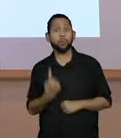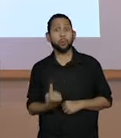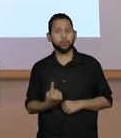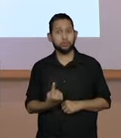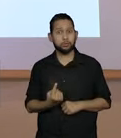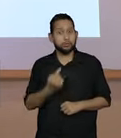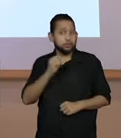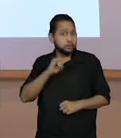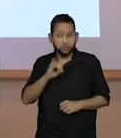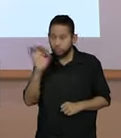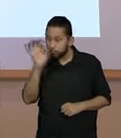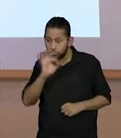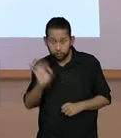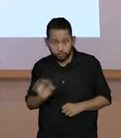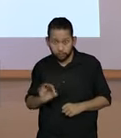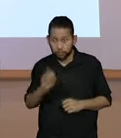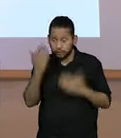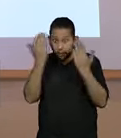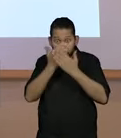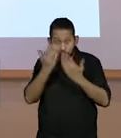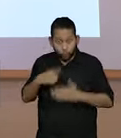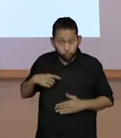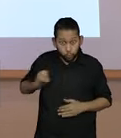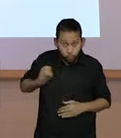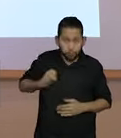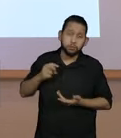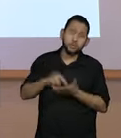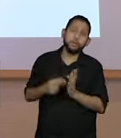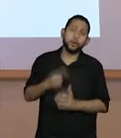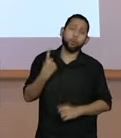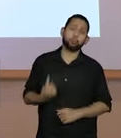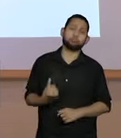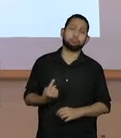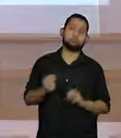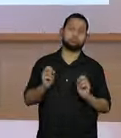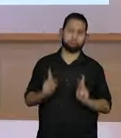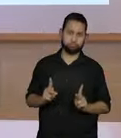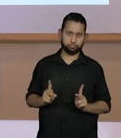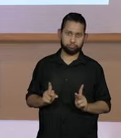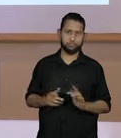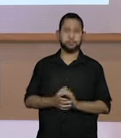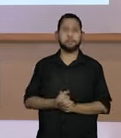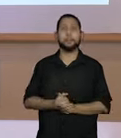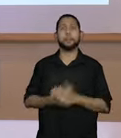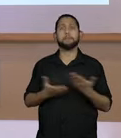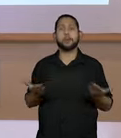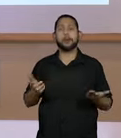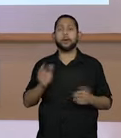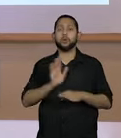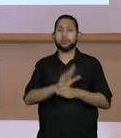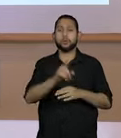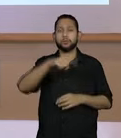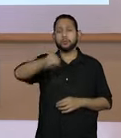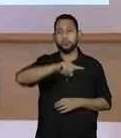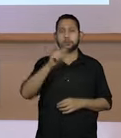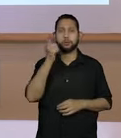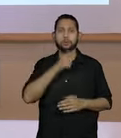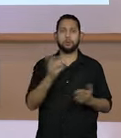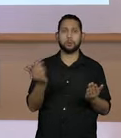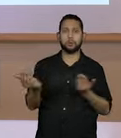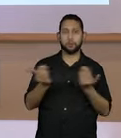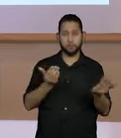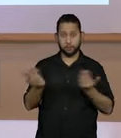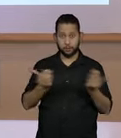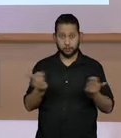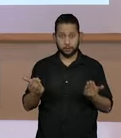como um coeficiente estequiométrico também da equação. Tudo bem? Para efeito de comparação, então, nós